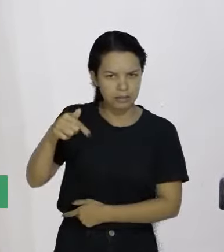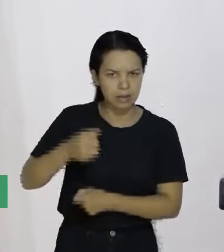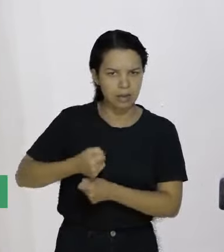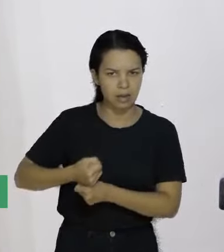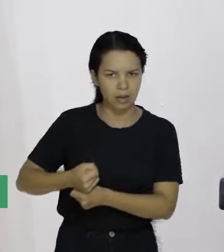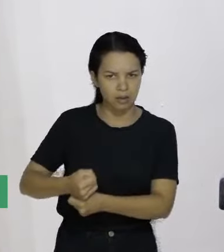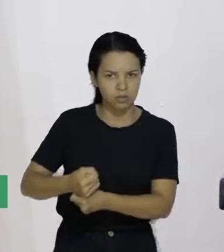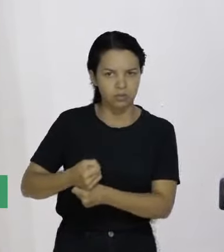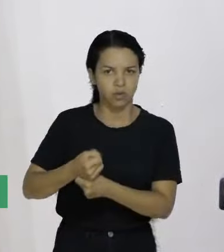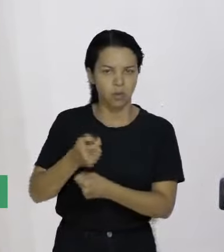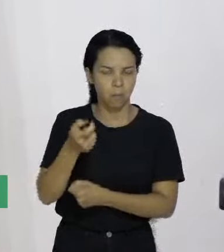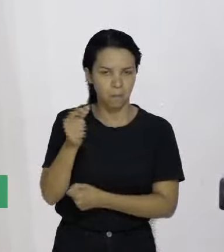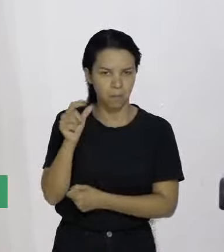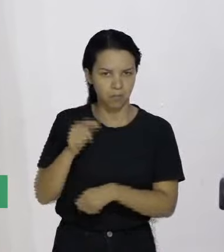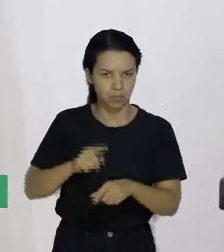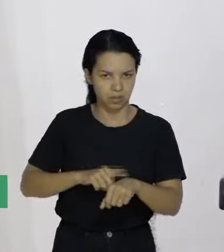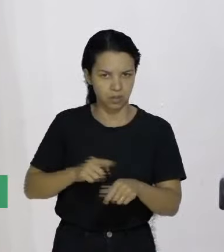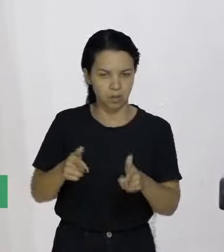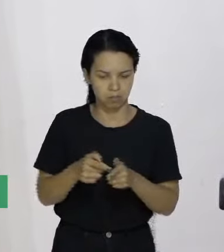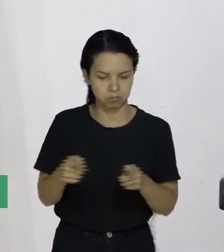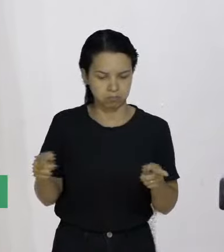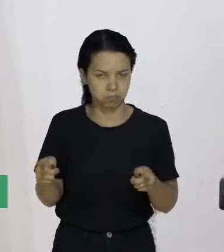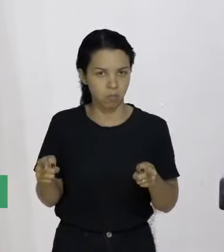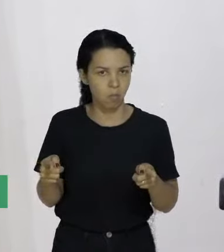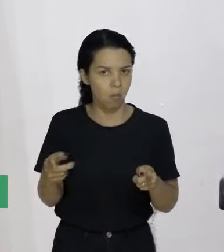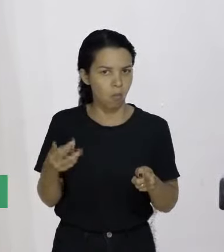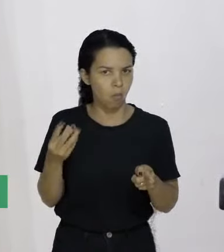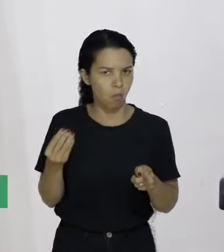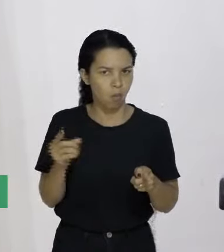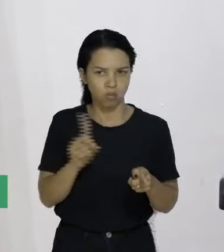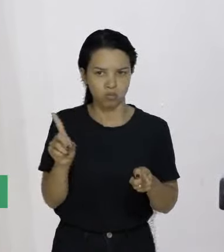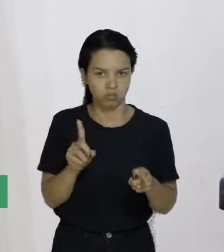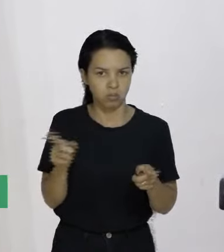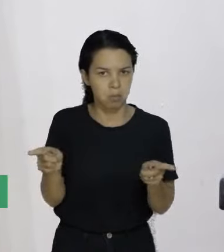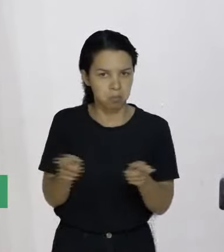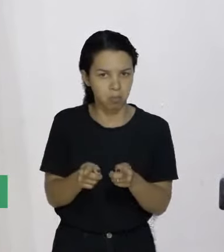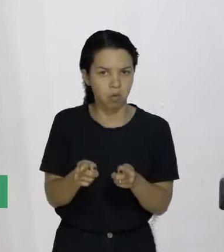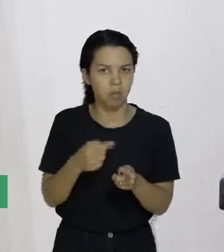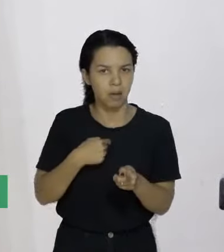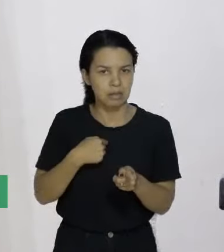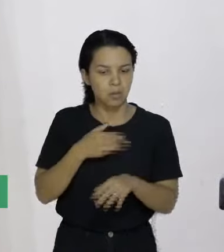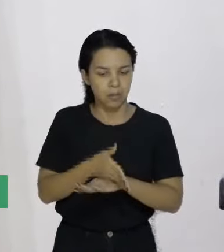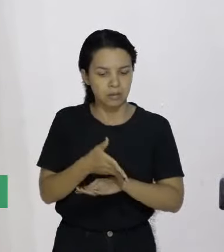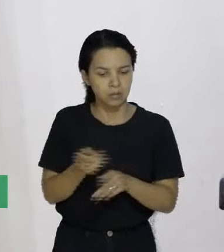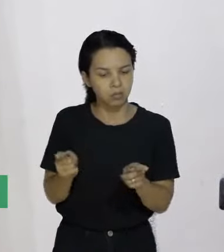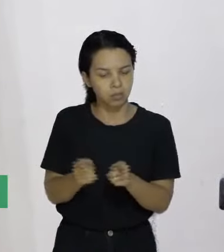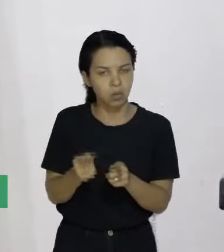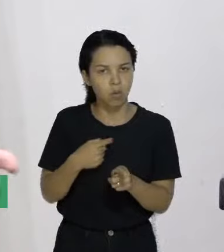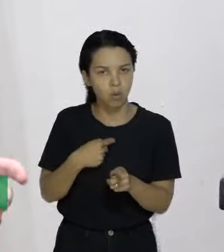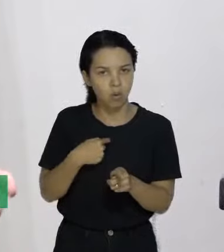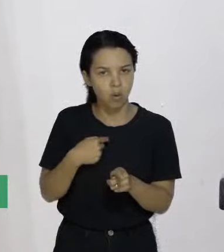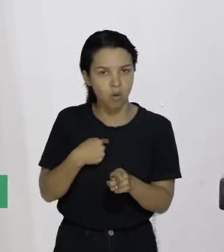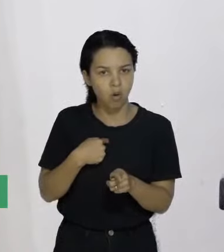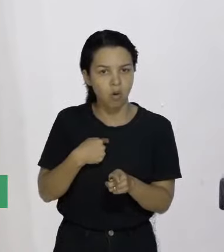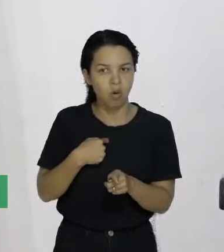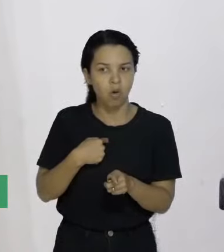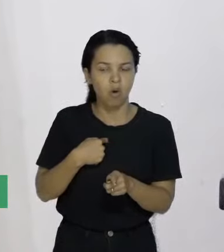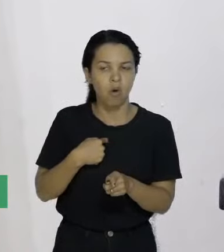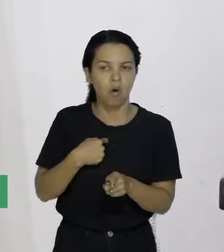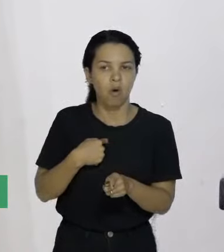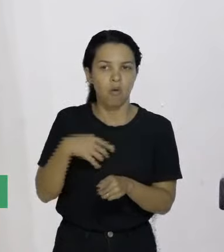assim mas do breve período que participa porque eu mais escuto falar é sobre a energia trifásica uma das coisas